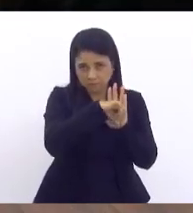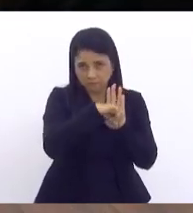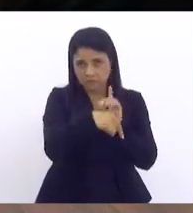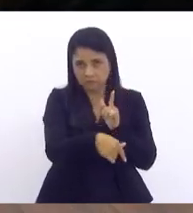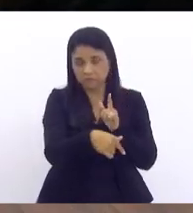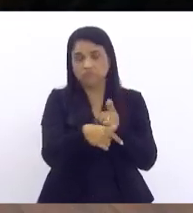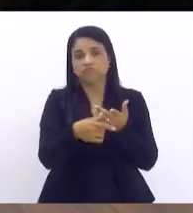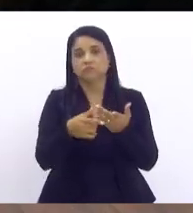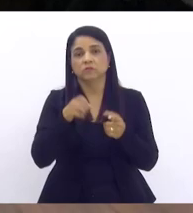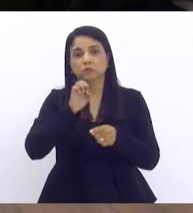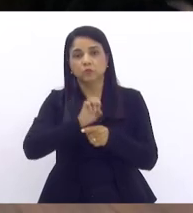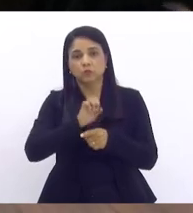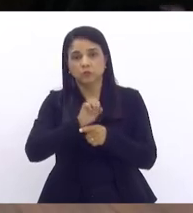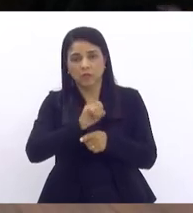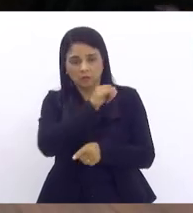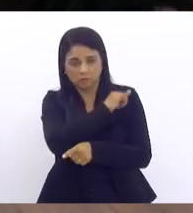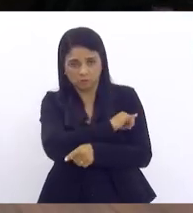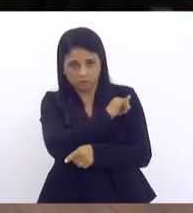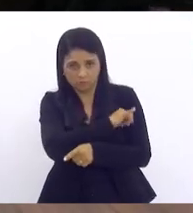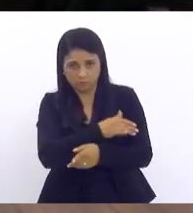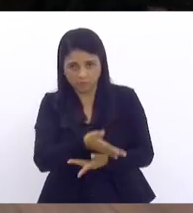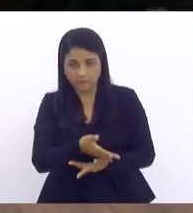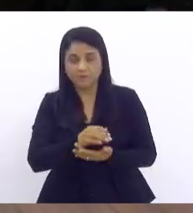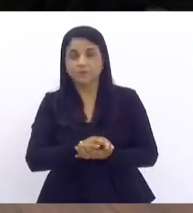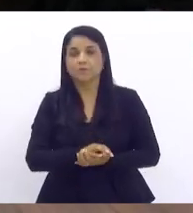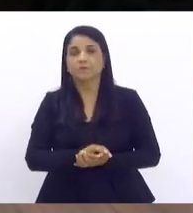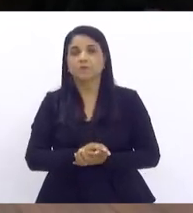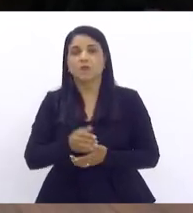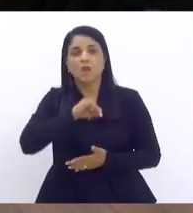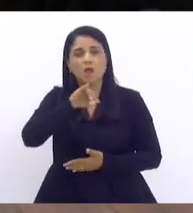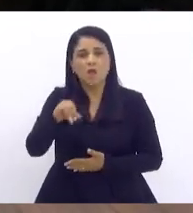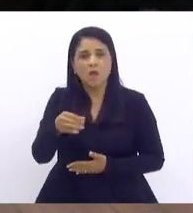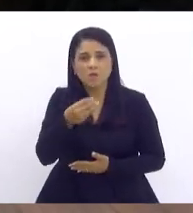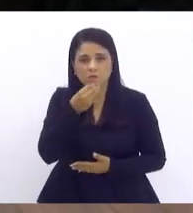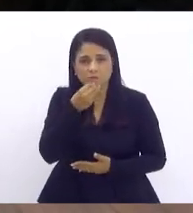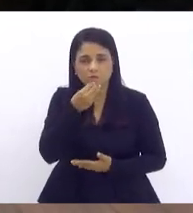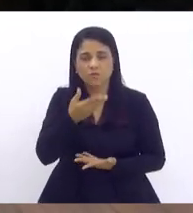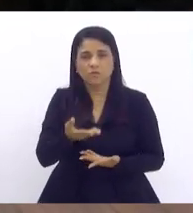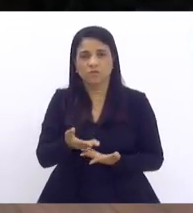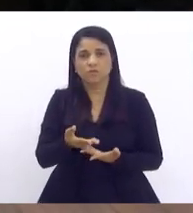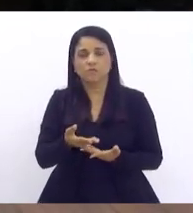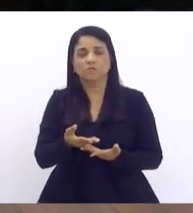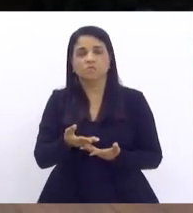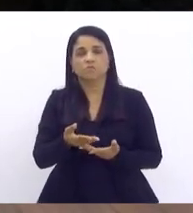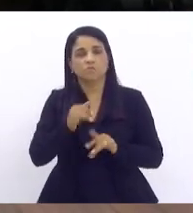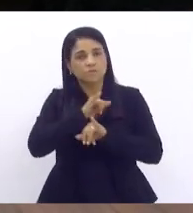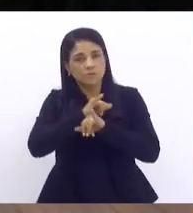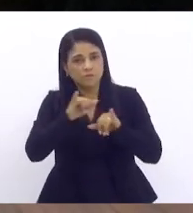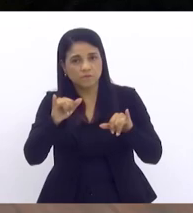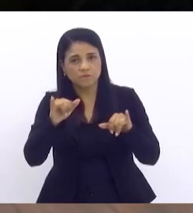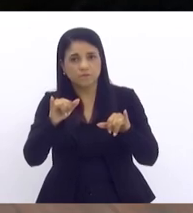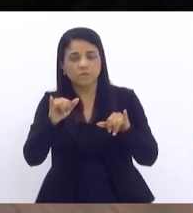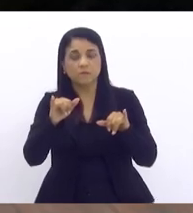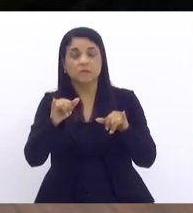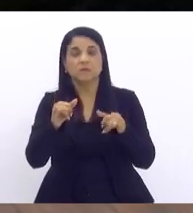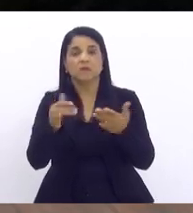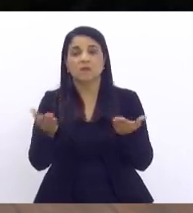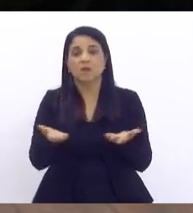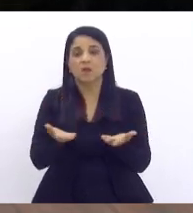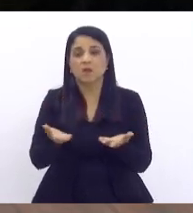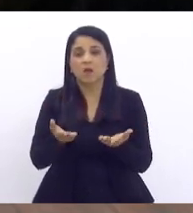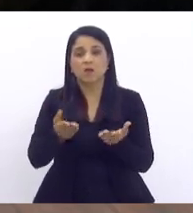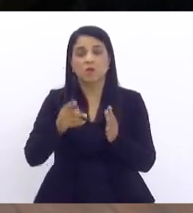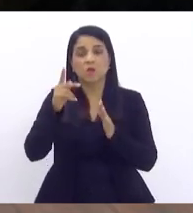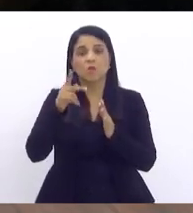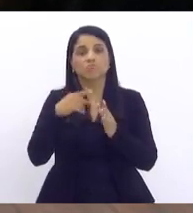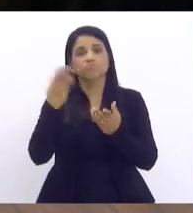nosso estado. E também, presidente, quero aproveitar a oportunidade para dizer que, recentemente, eu